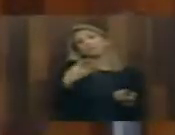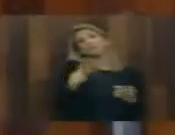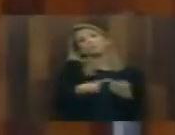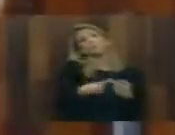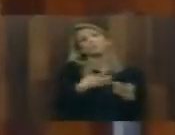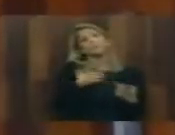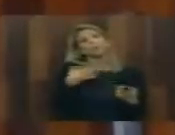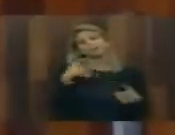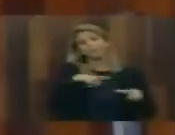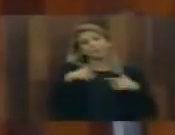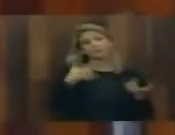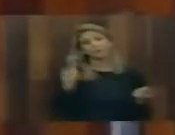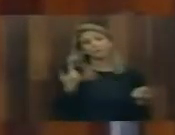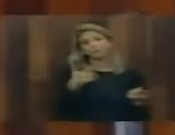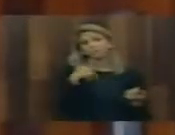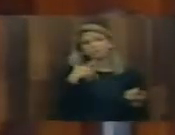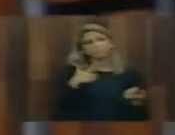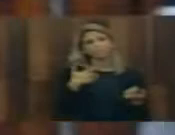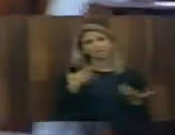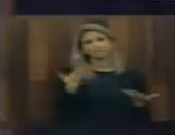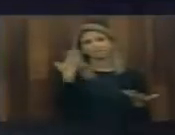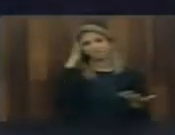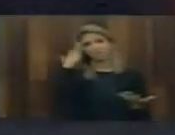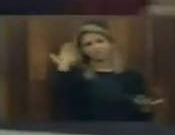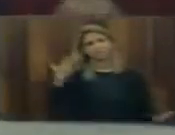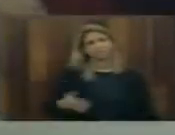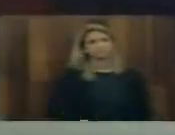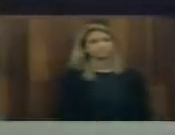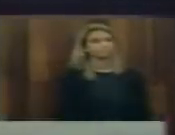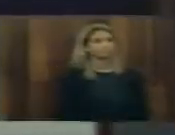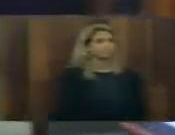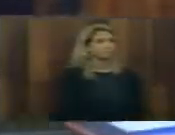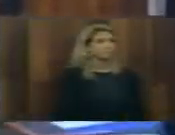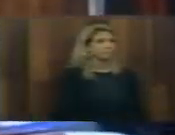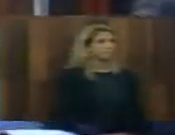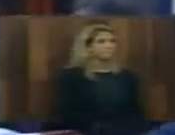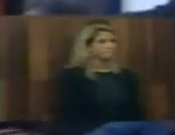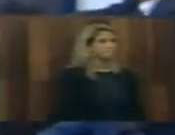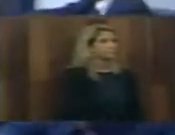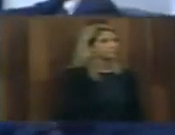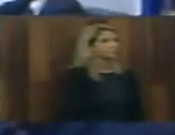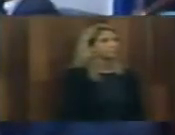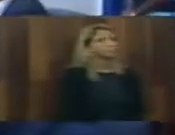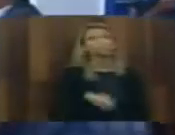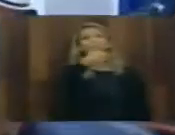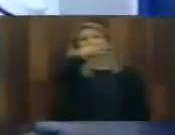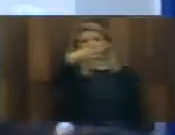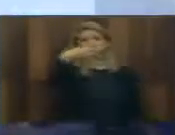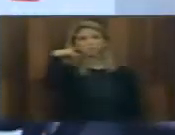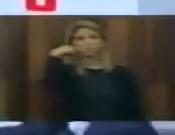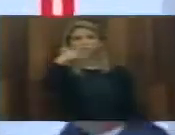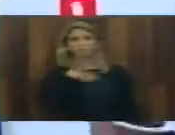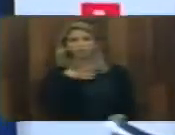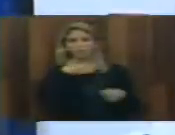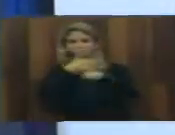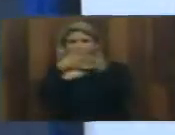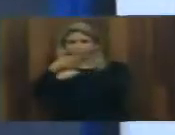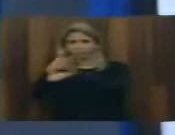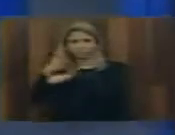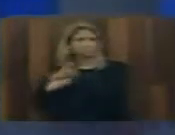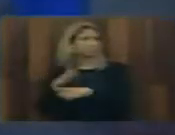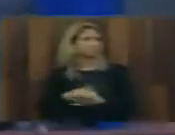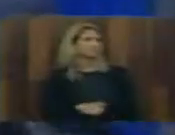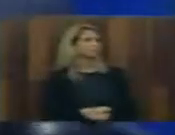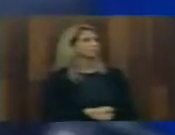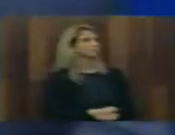verdade. Eu queria, só corroborando, vereadora Letícia, dos 14 deputados que visitei, dois, fala, olha,